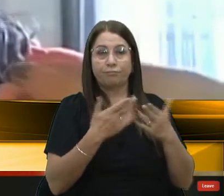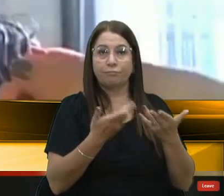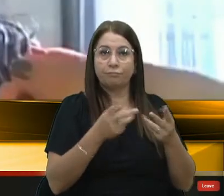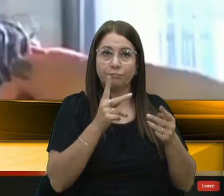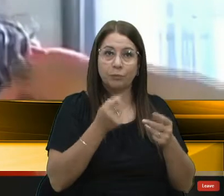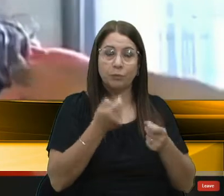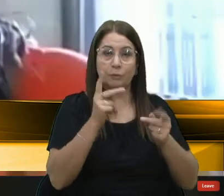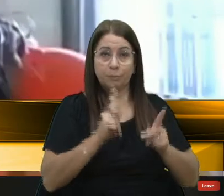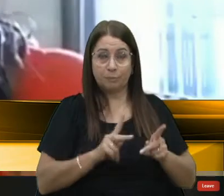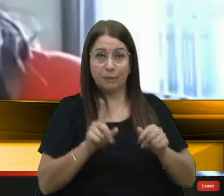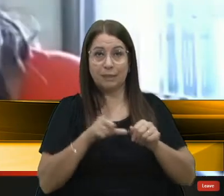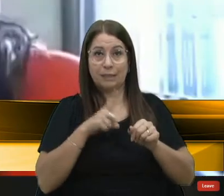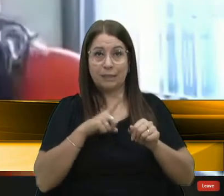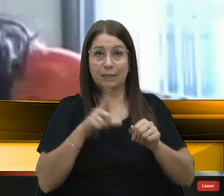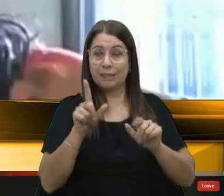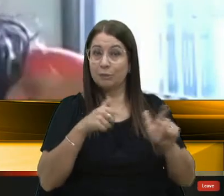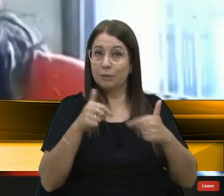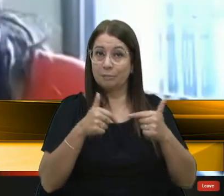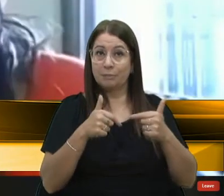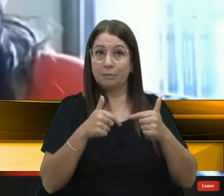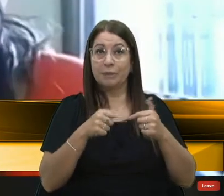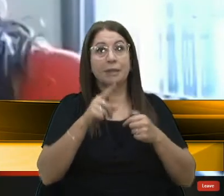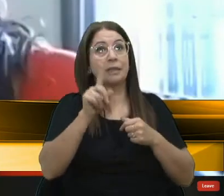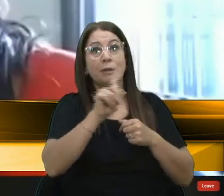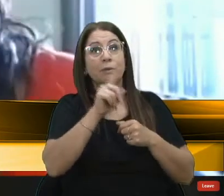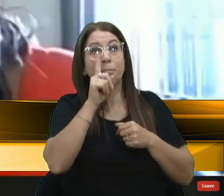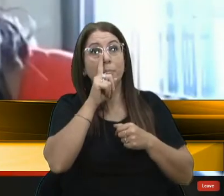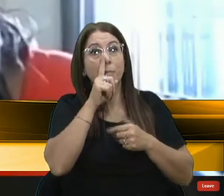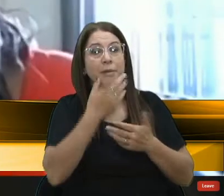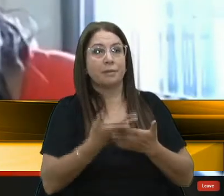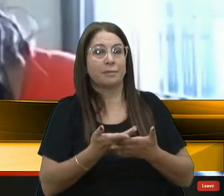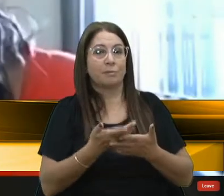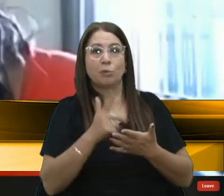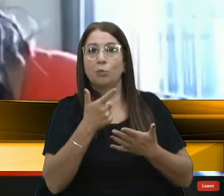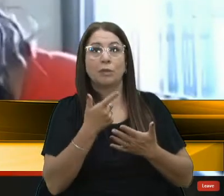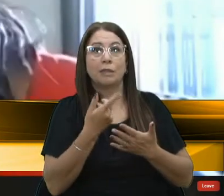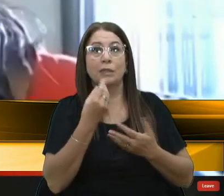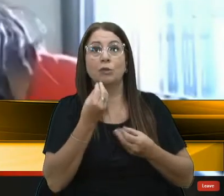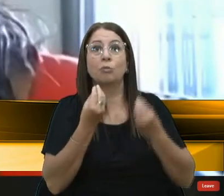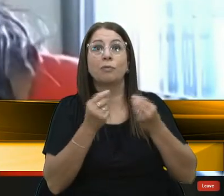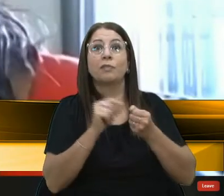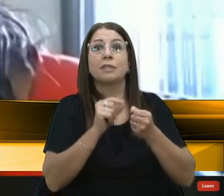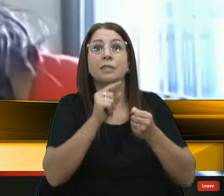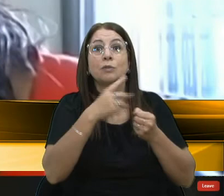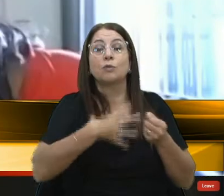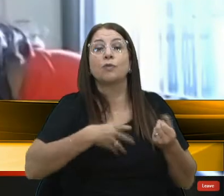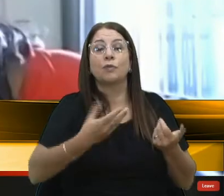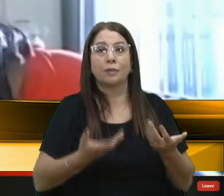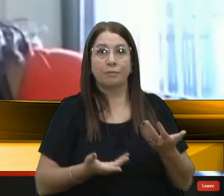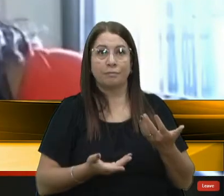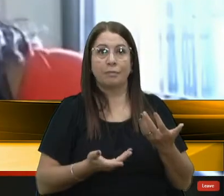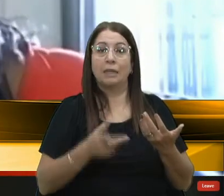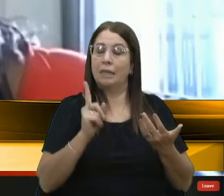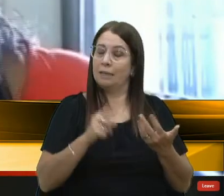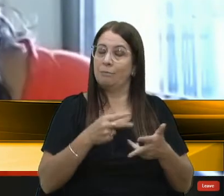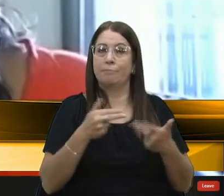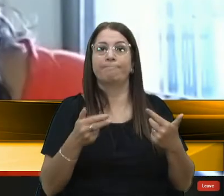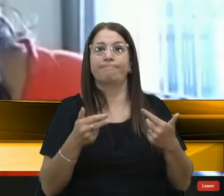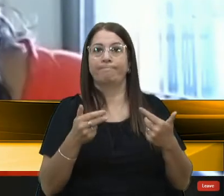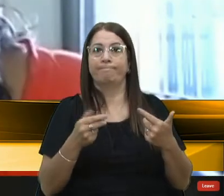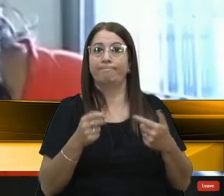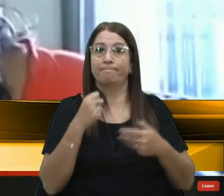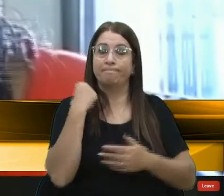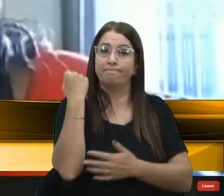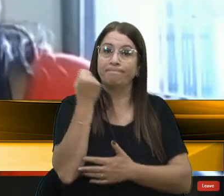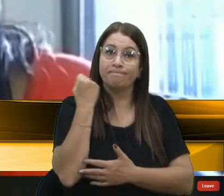pessoas que acabam deixando de trabalhar são as mães, porque não têm onde deixar os seus filhos. Então, é uma situação muito